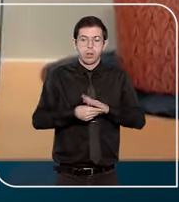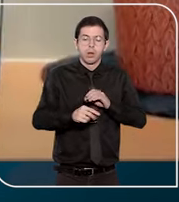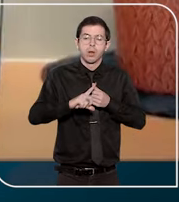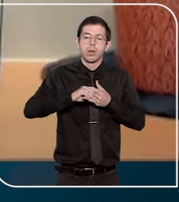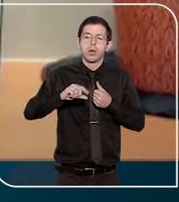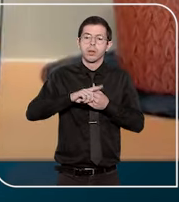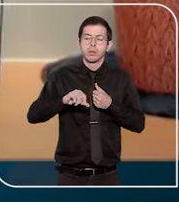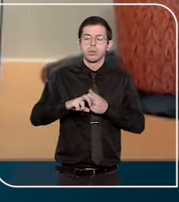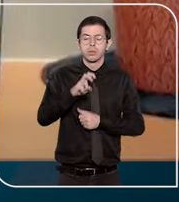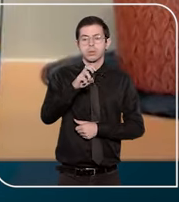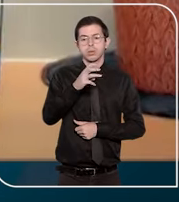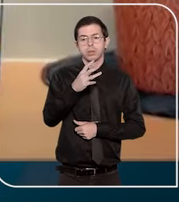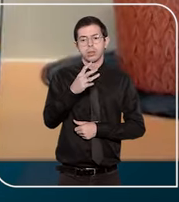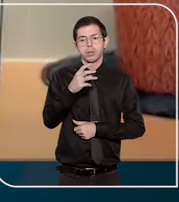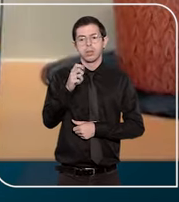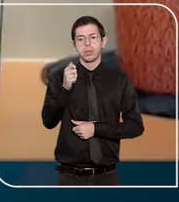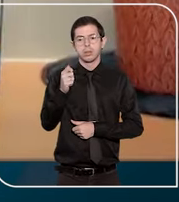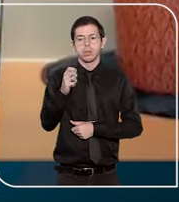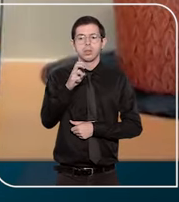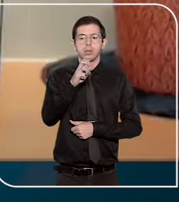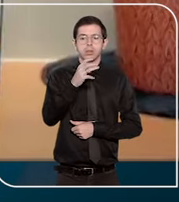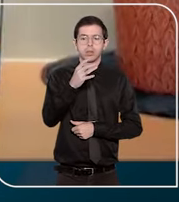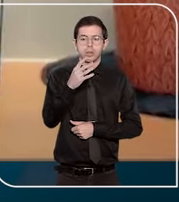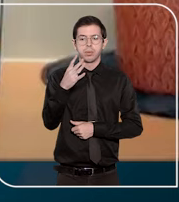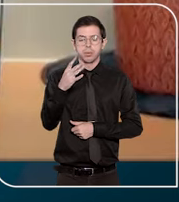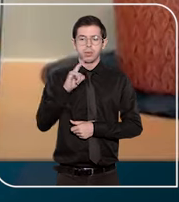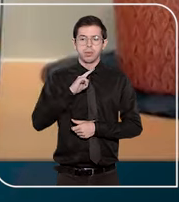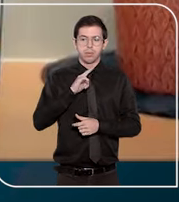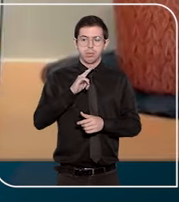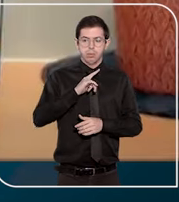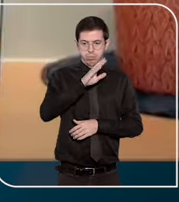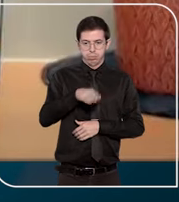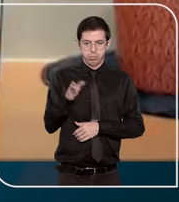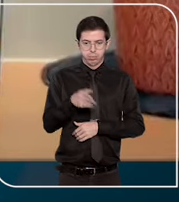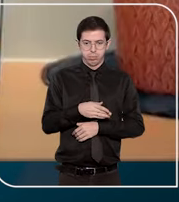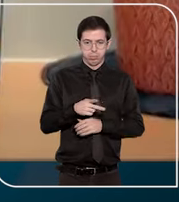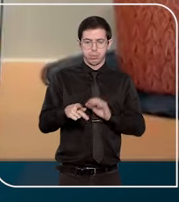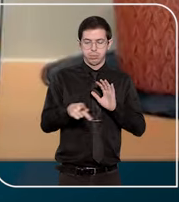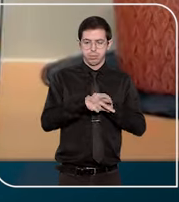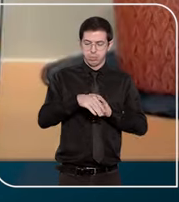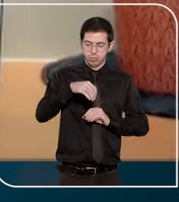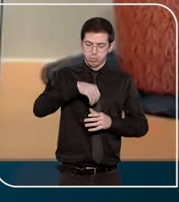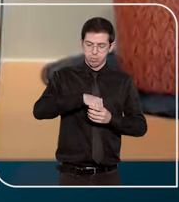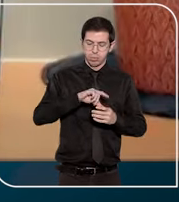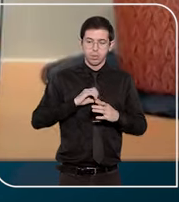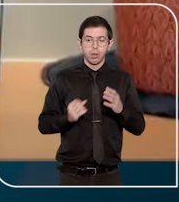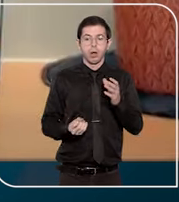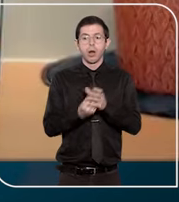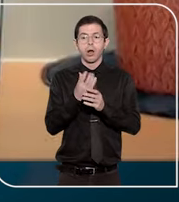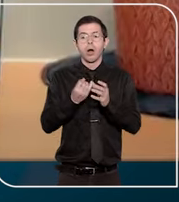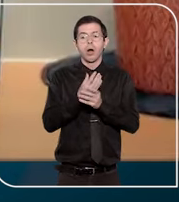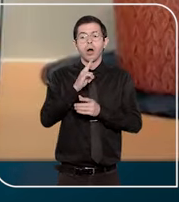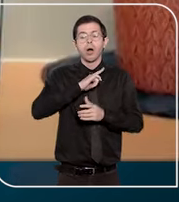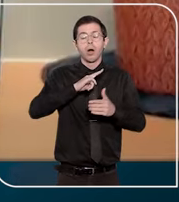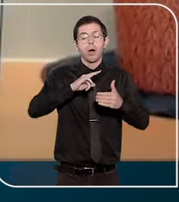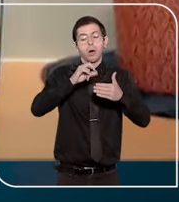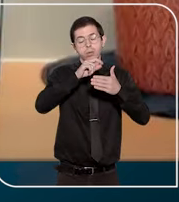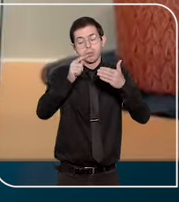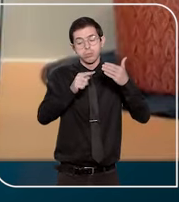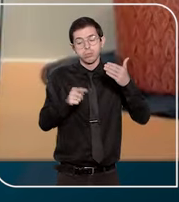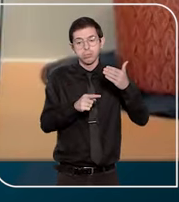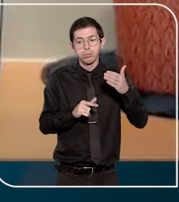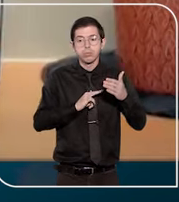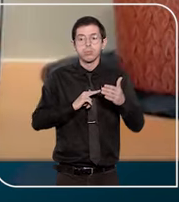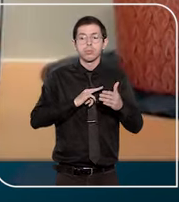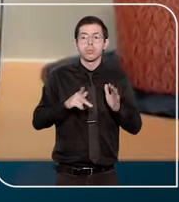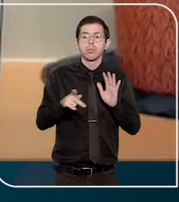e 543B ao já revogado Código, surgiram novas atribuições ou competências para o presidente